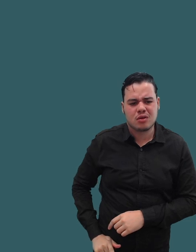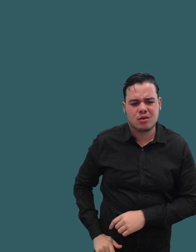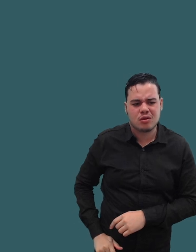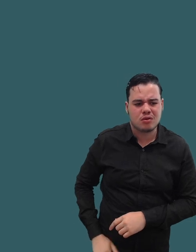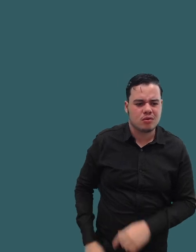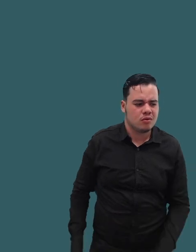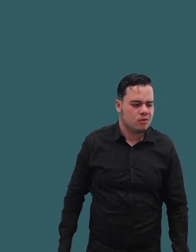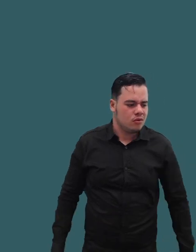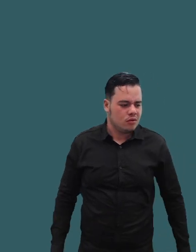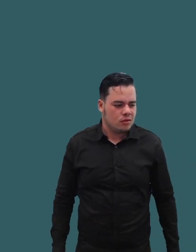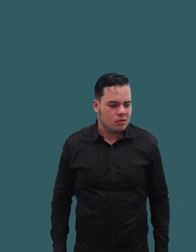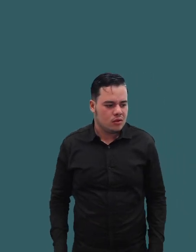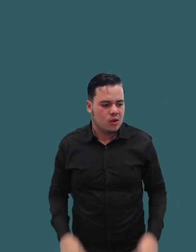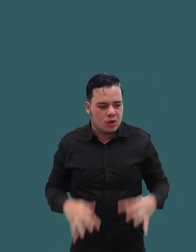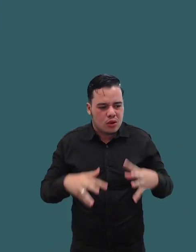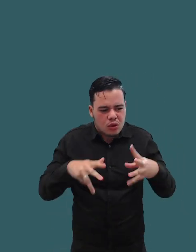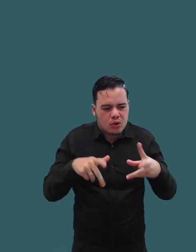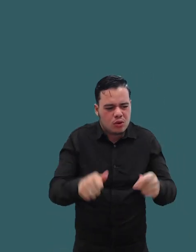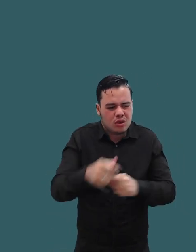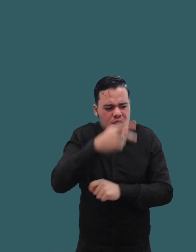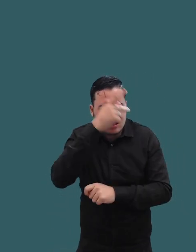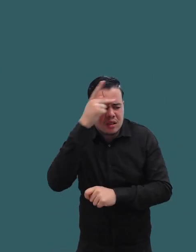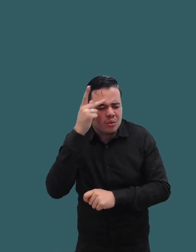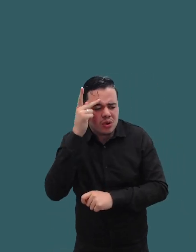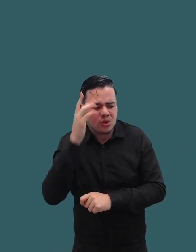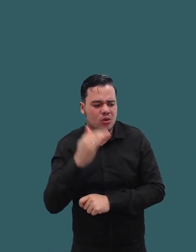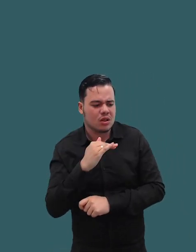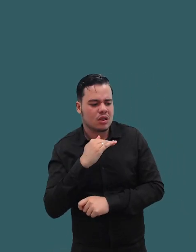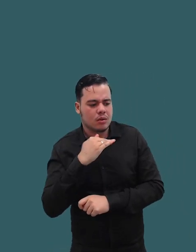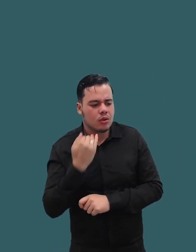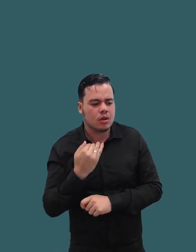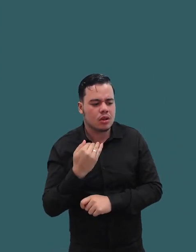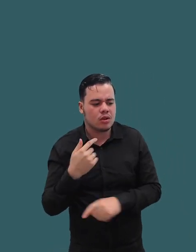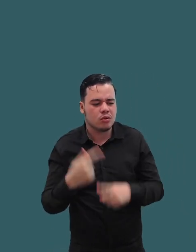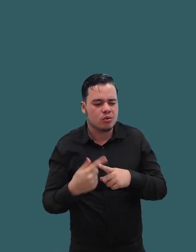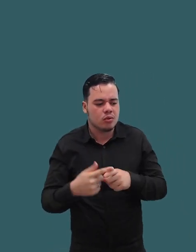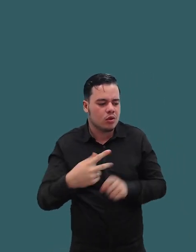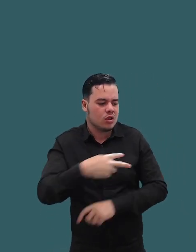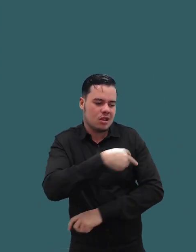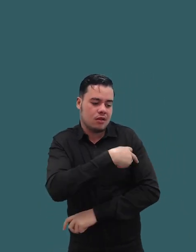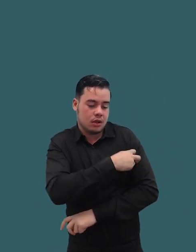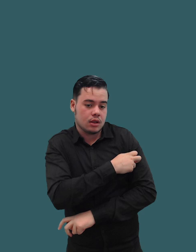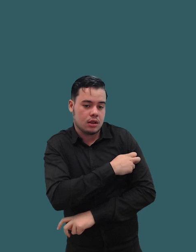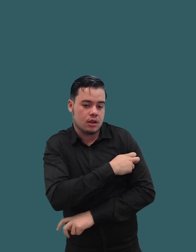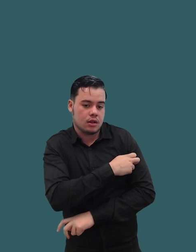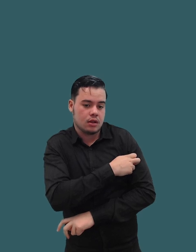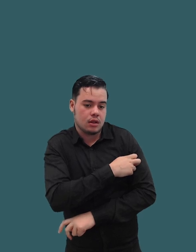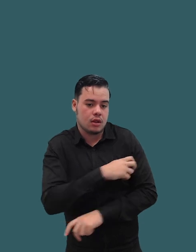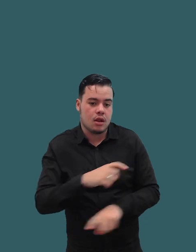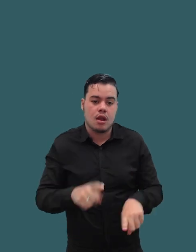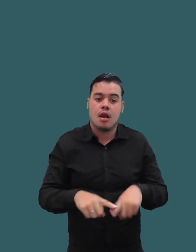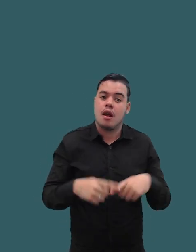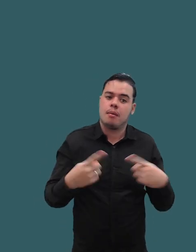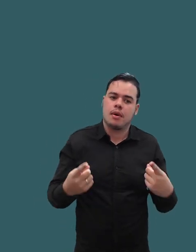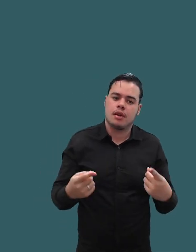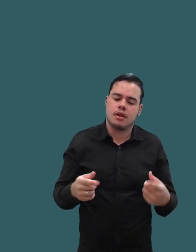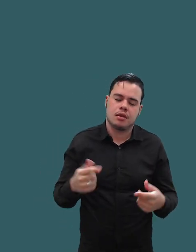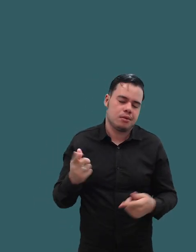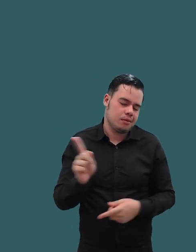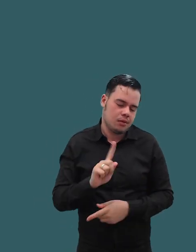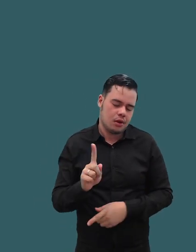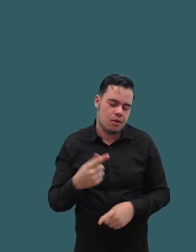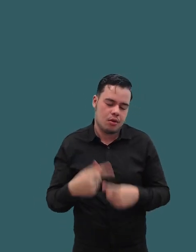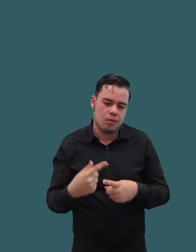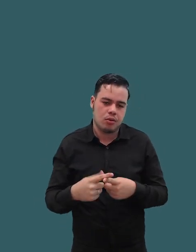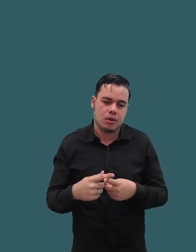os que morreram, morreram por causa da vacina. Claro que muita gente já estava morrendo, era o período das grandes pestes. Então, quem